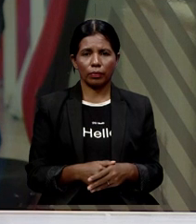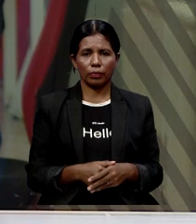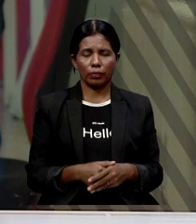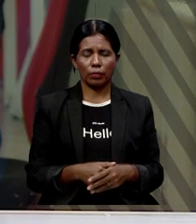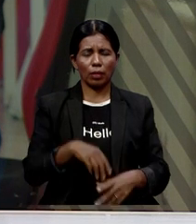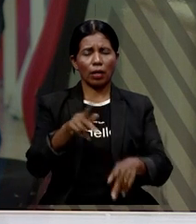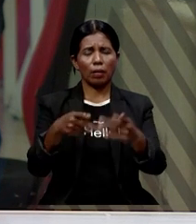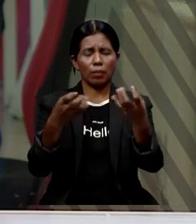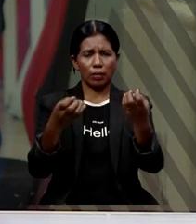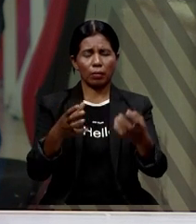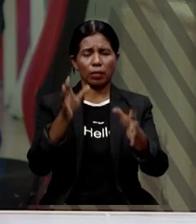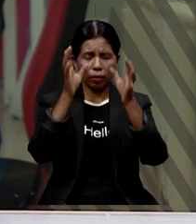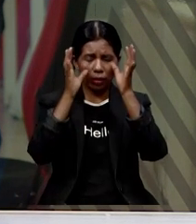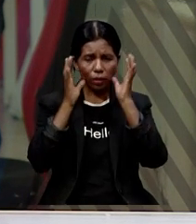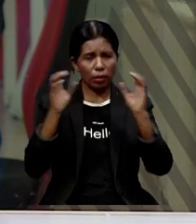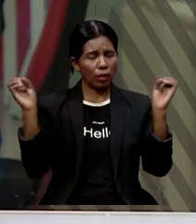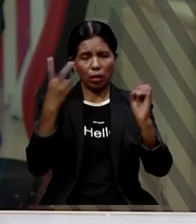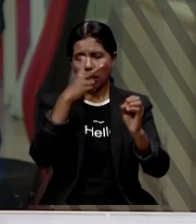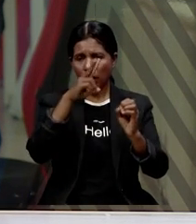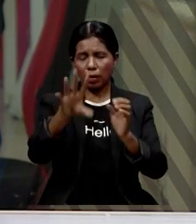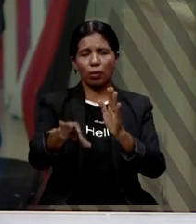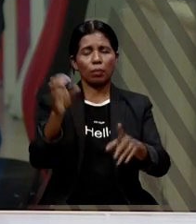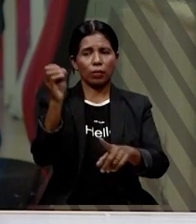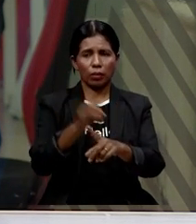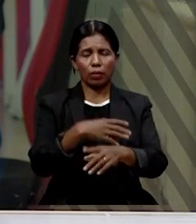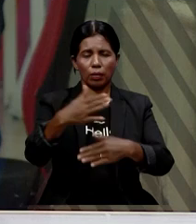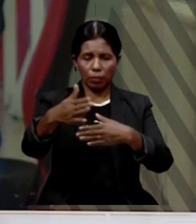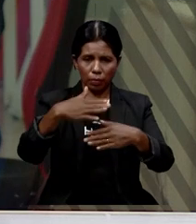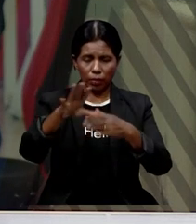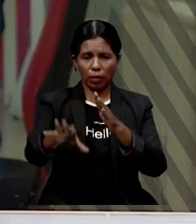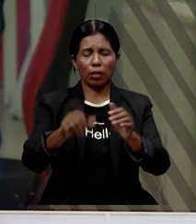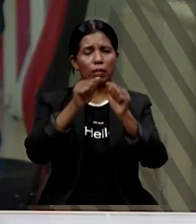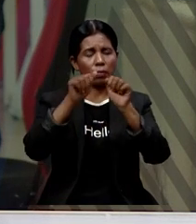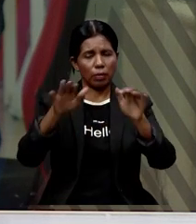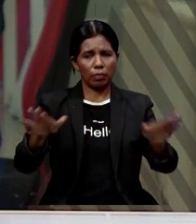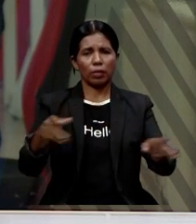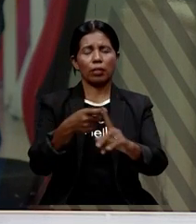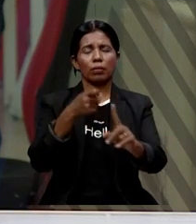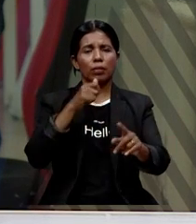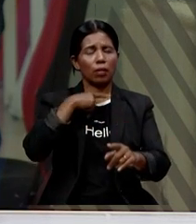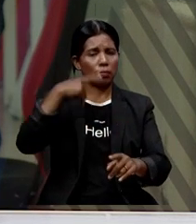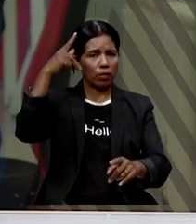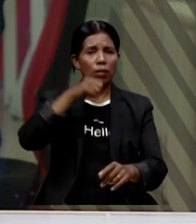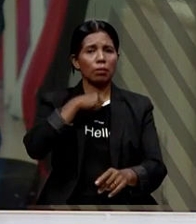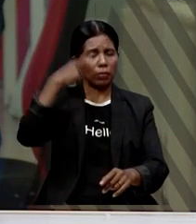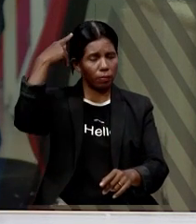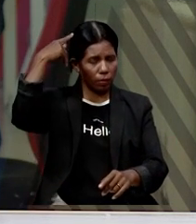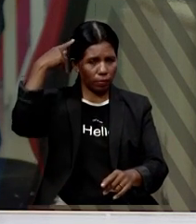Strani balo sira treshti tambala hetan oportunidade ori besik no hetan benson husi Papa Francisco.